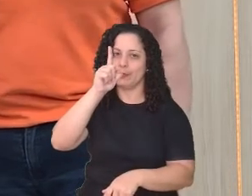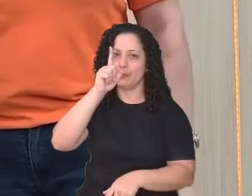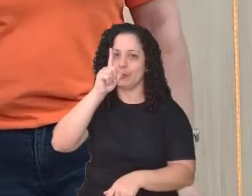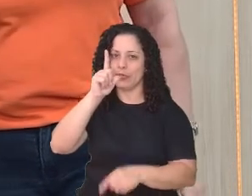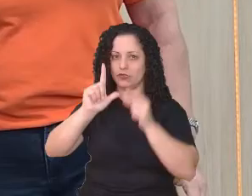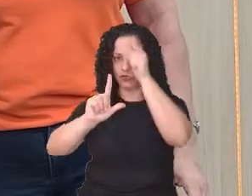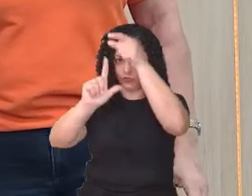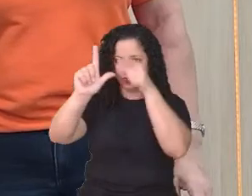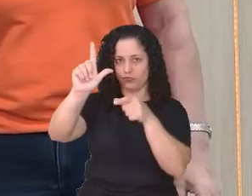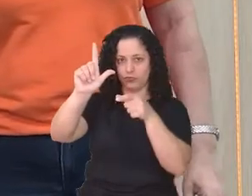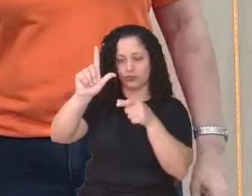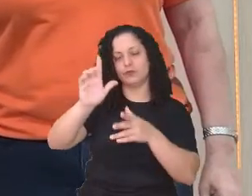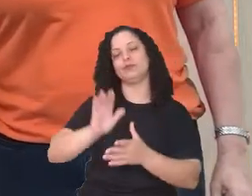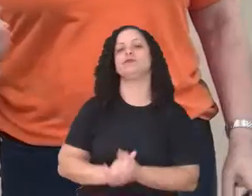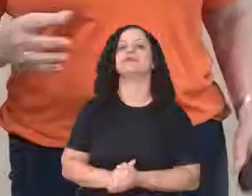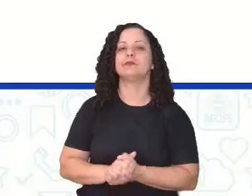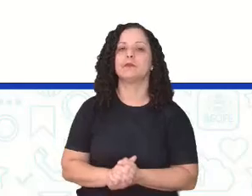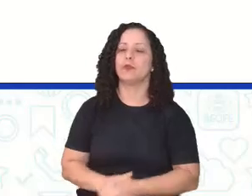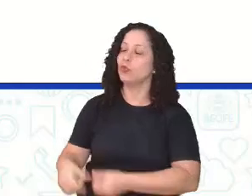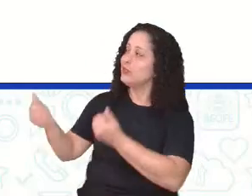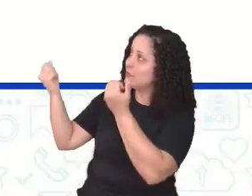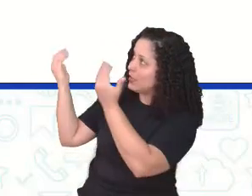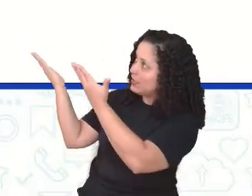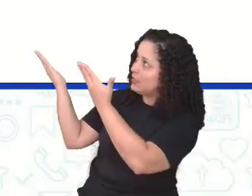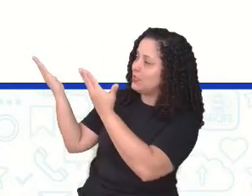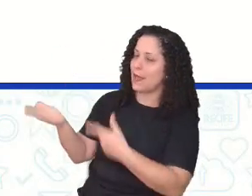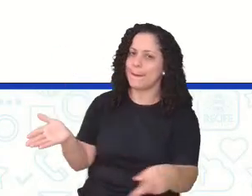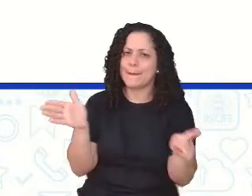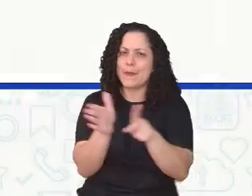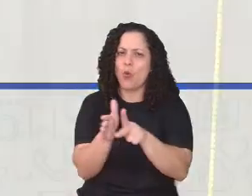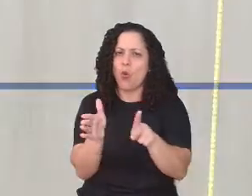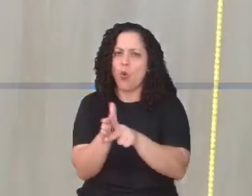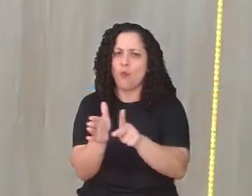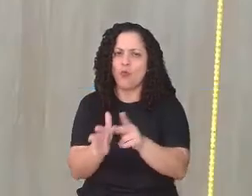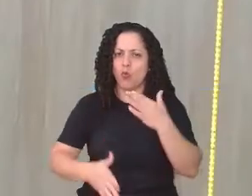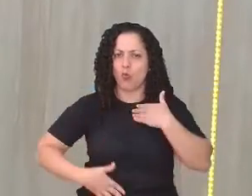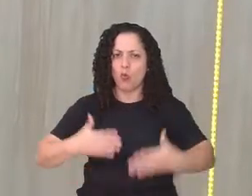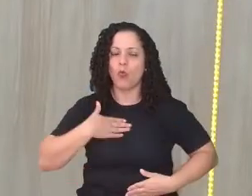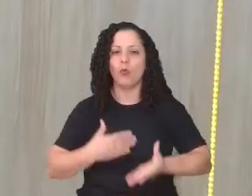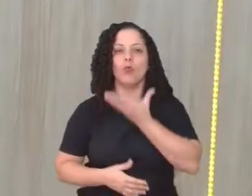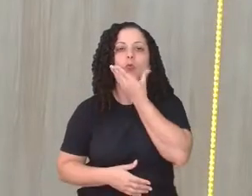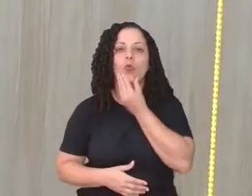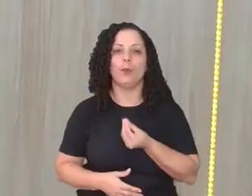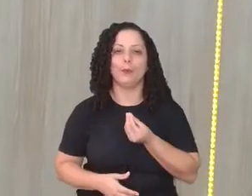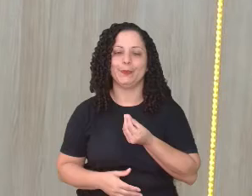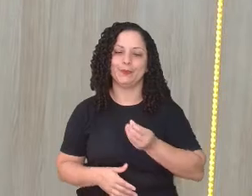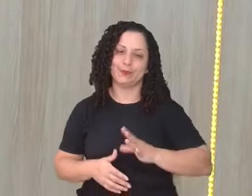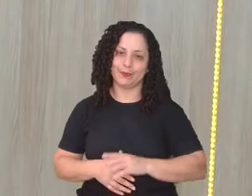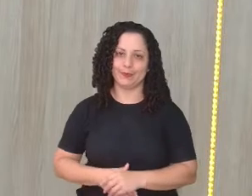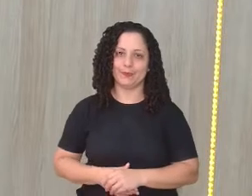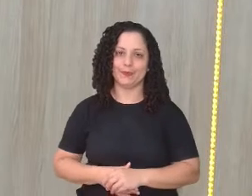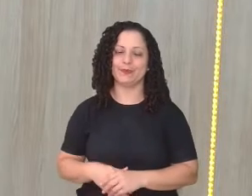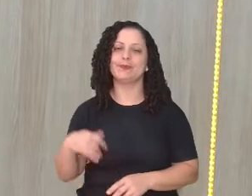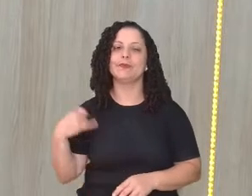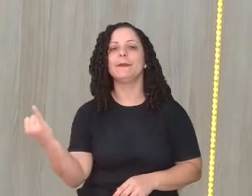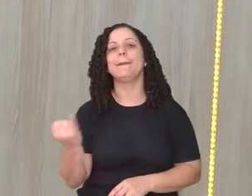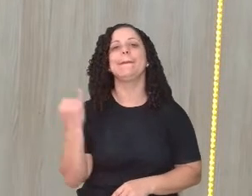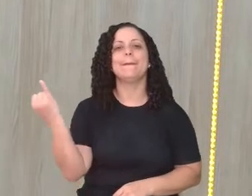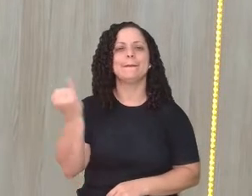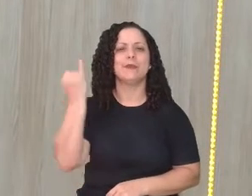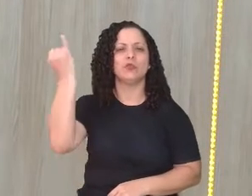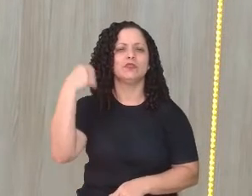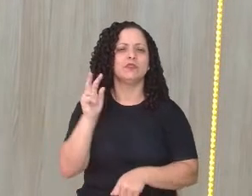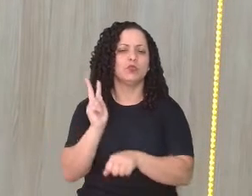todo. Então, esse aí é todo o conjunto do sistema genital masculino. Então, é importante